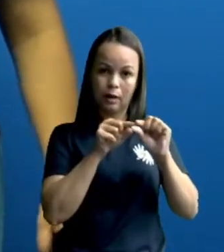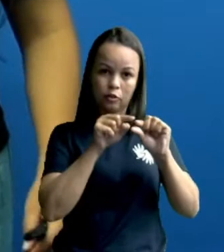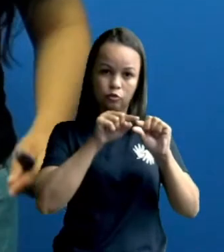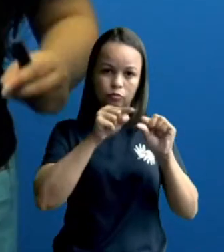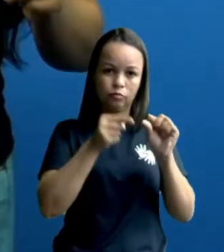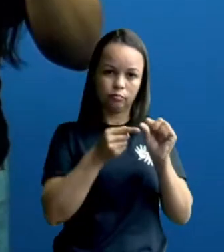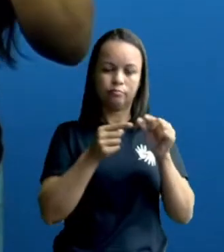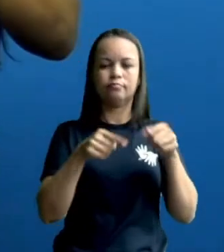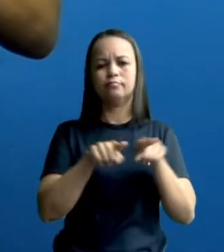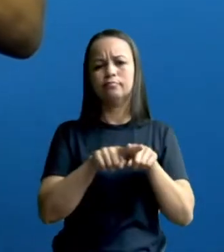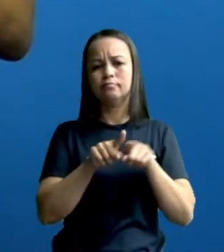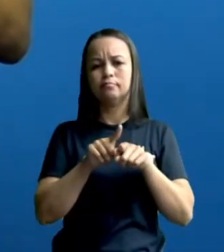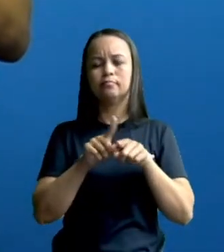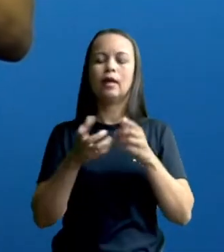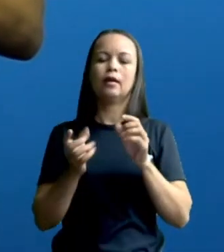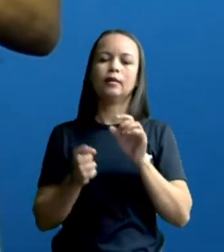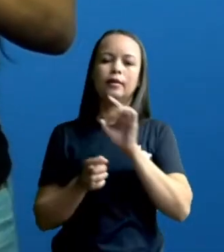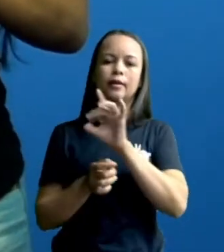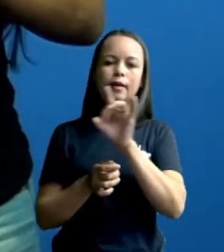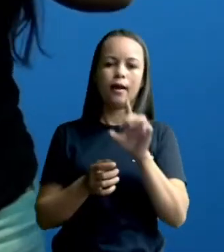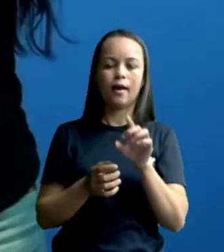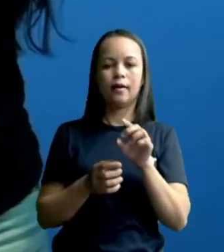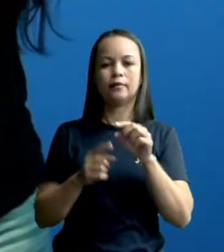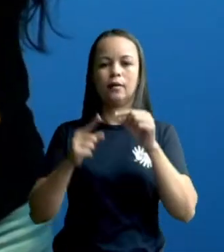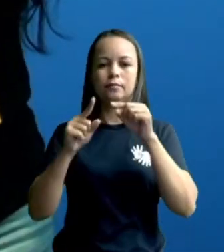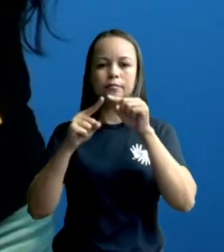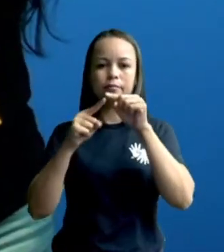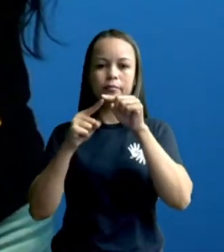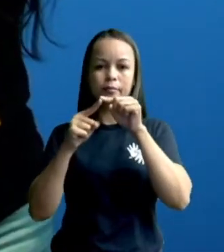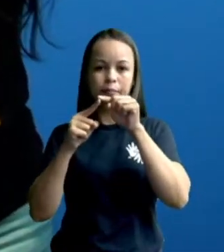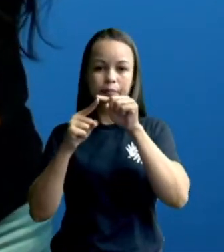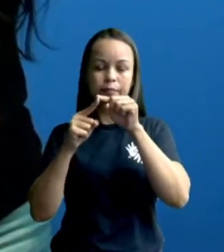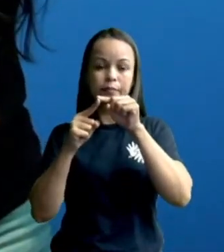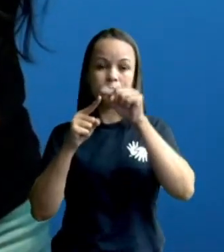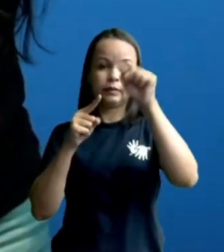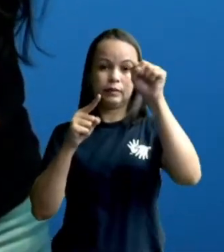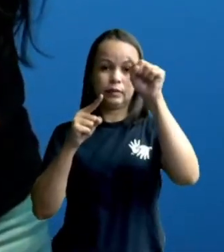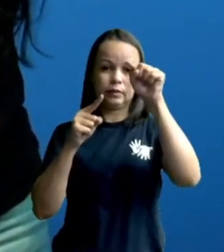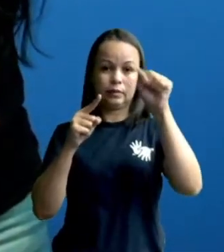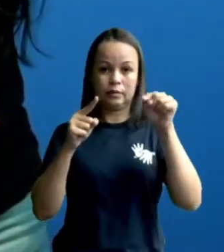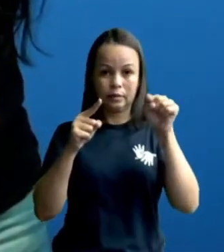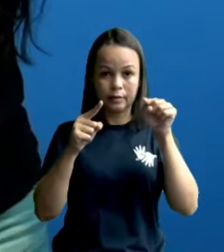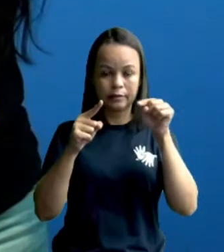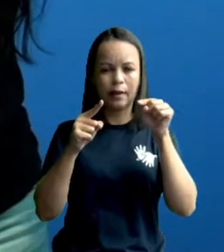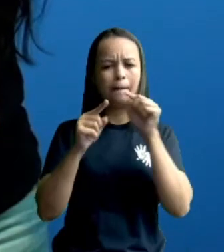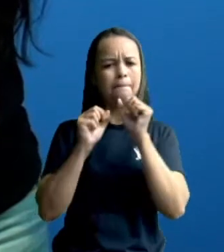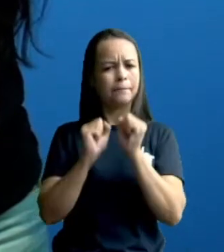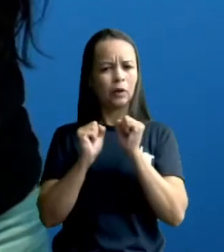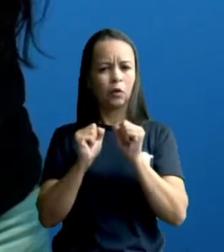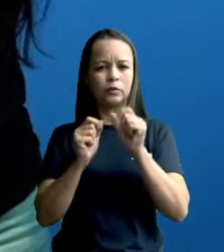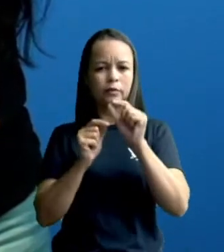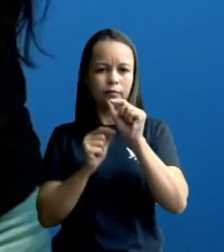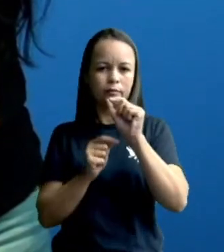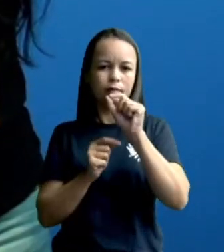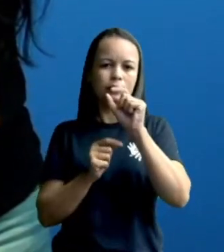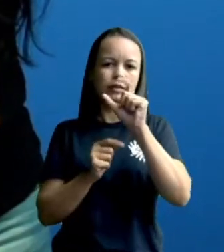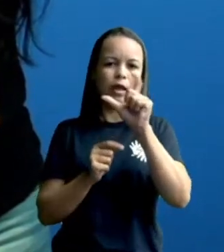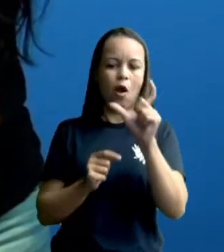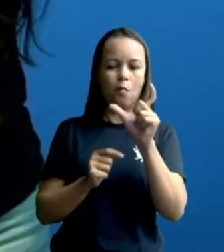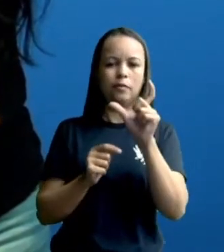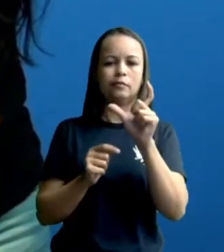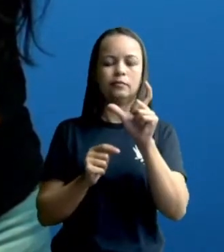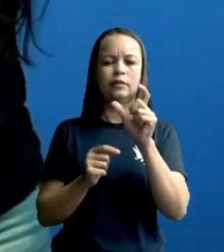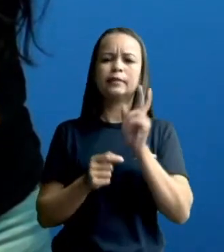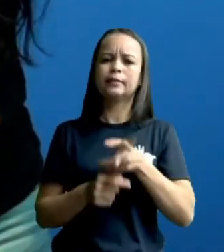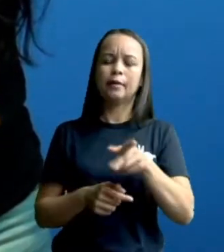aqui embaixo. Então, cada vértice, ele pode ser aumentado. Então, toda vez